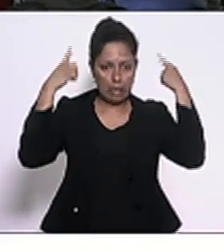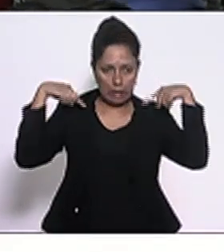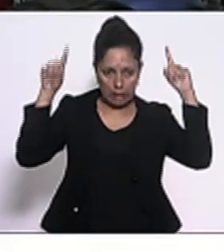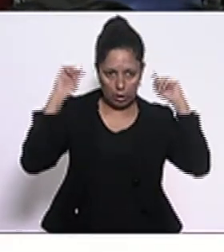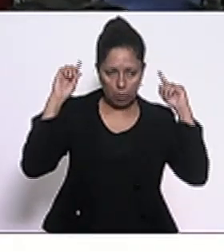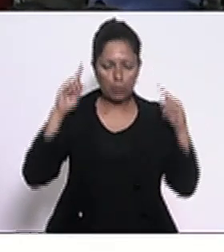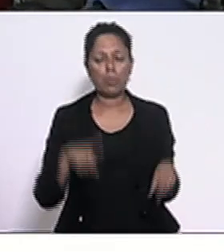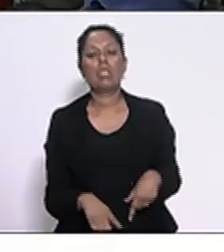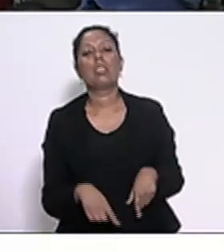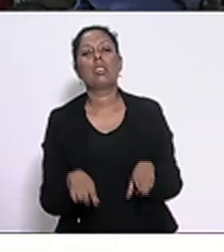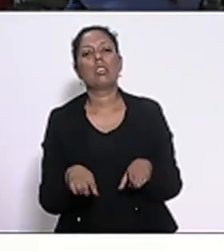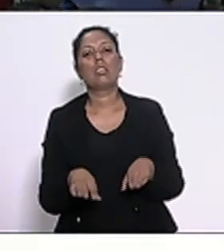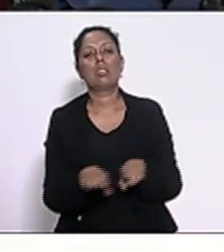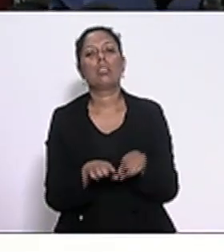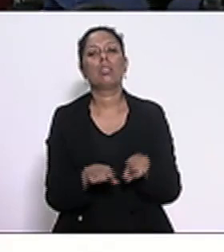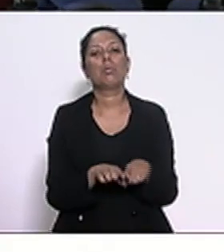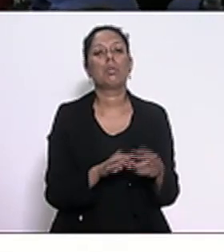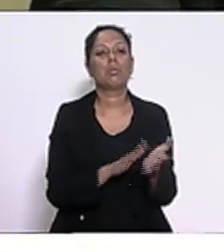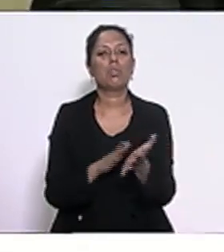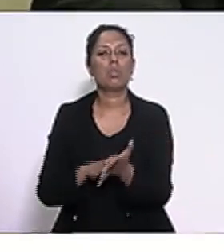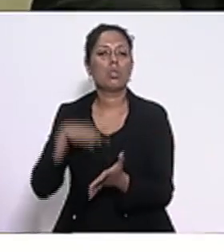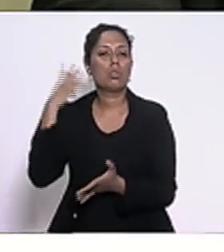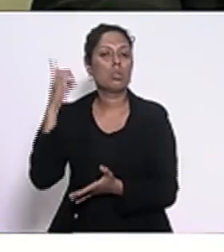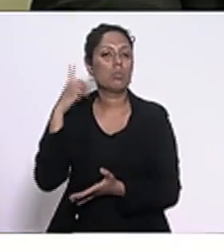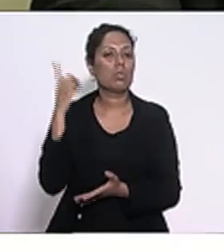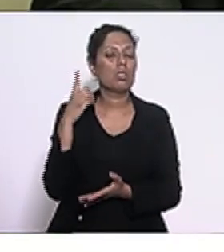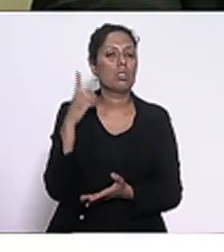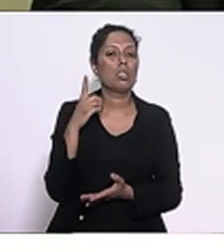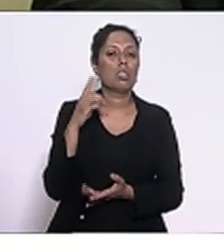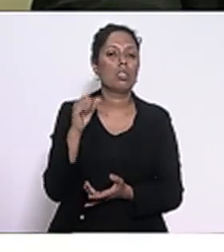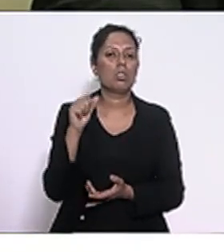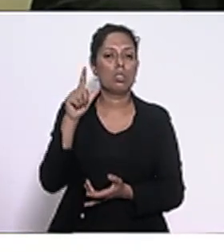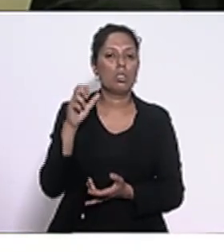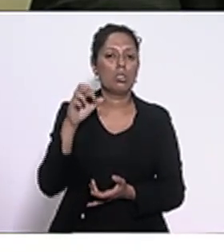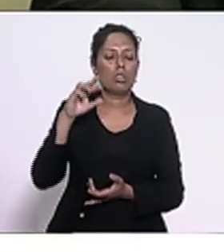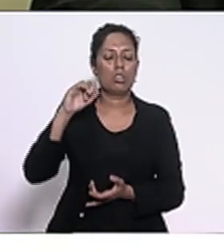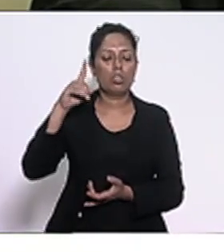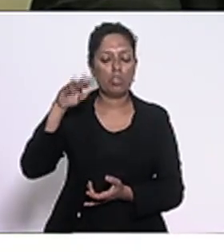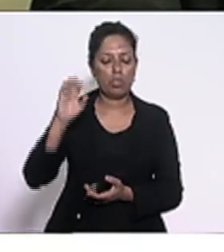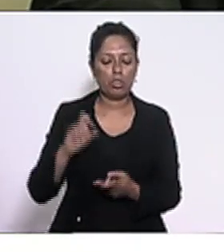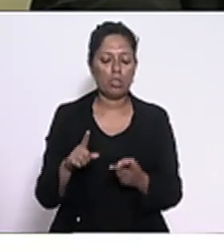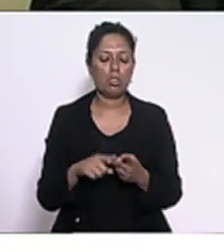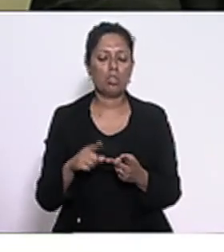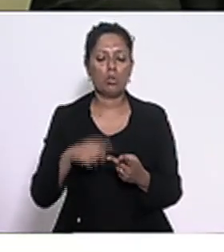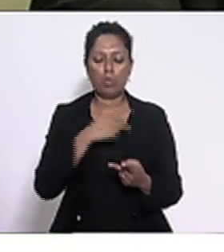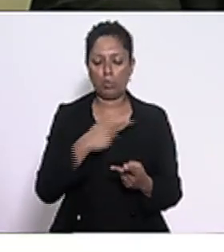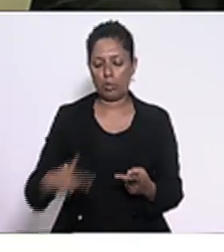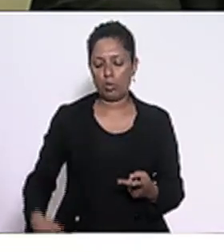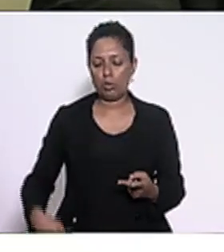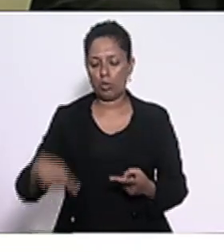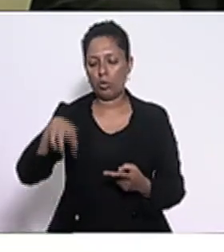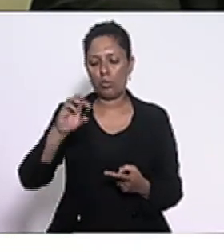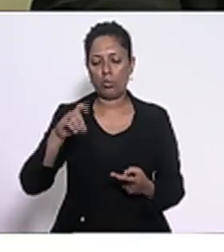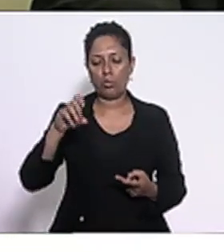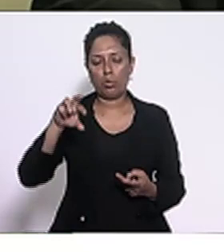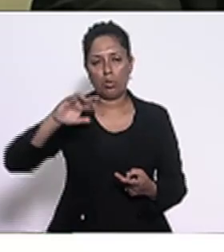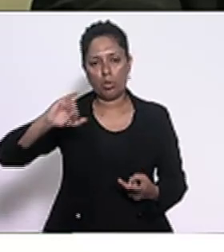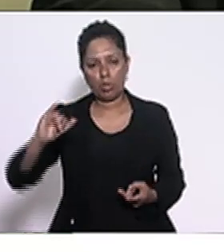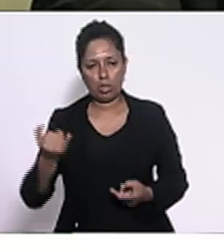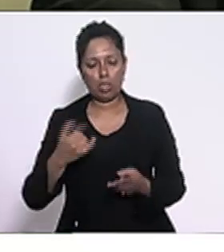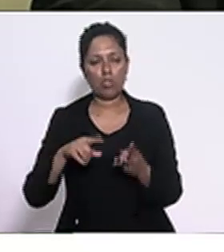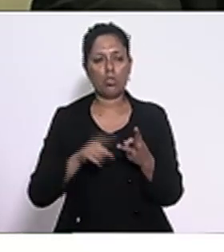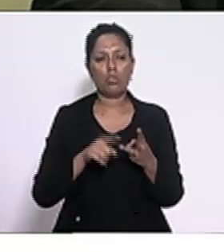saúdo a presença do deputado Alexandre, direção do Proderj e pessoal da